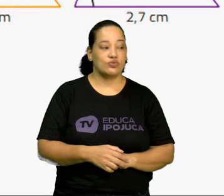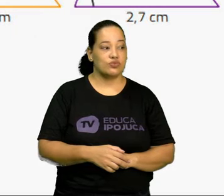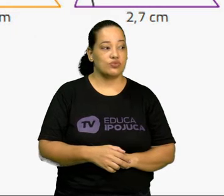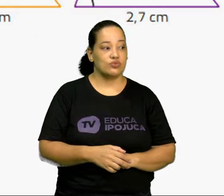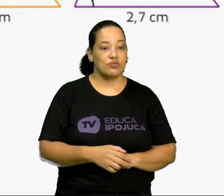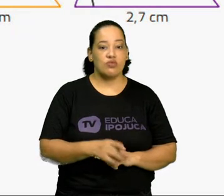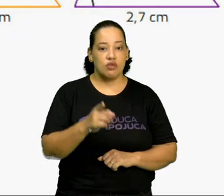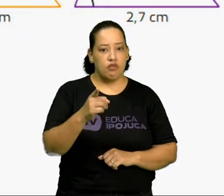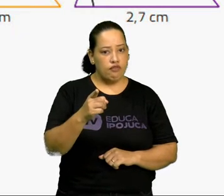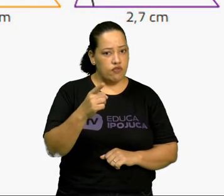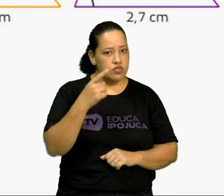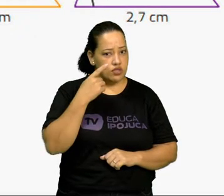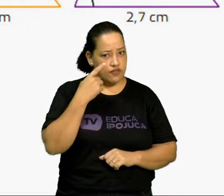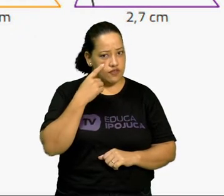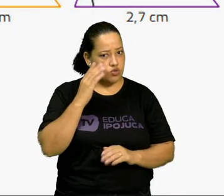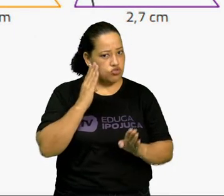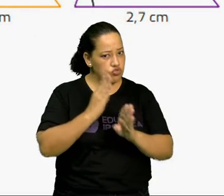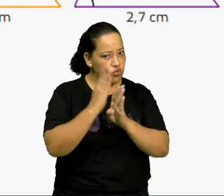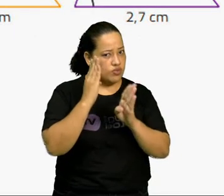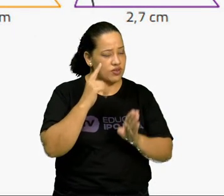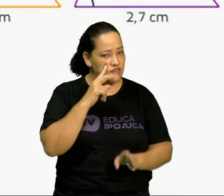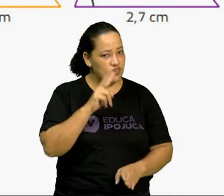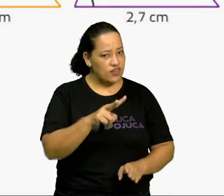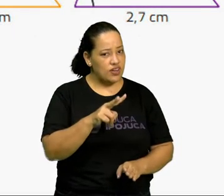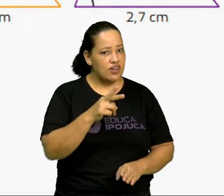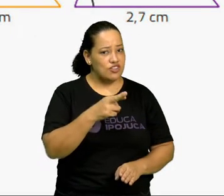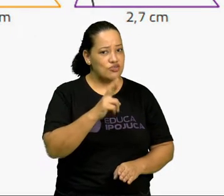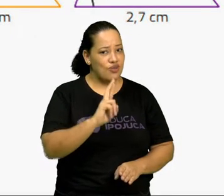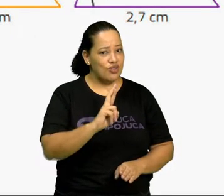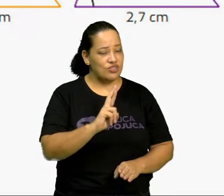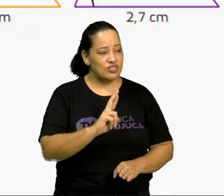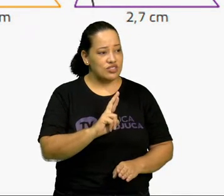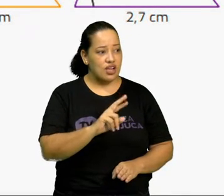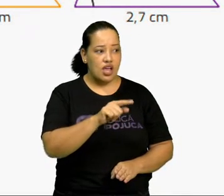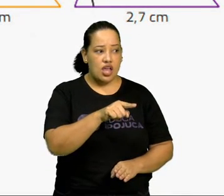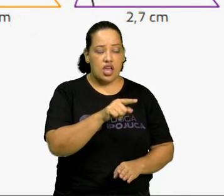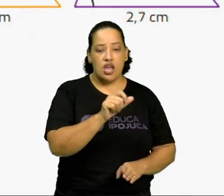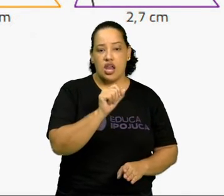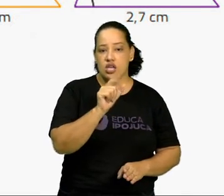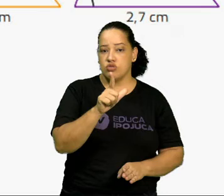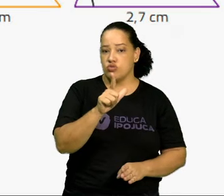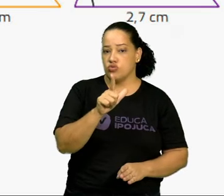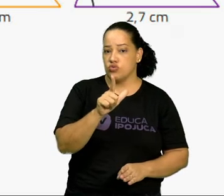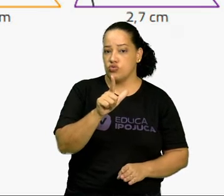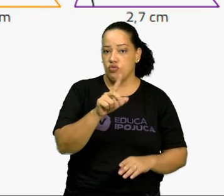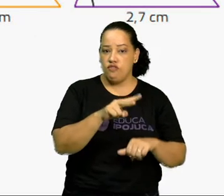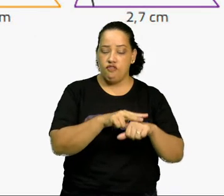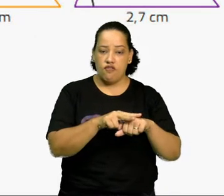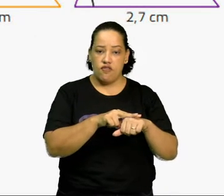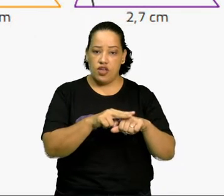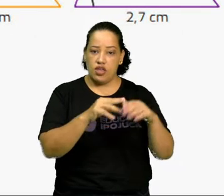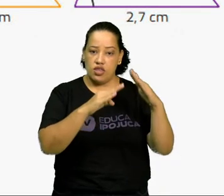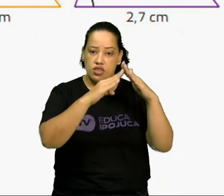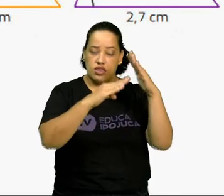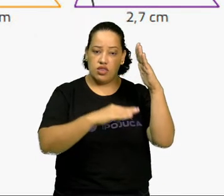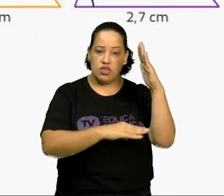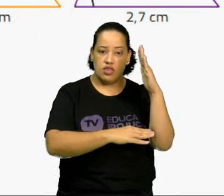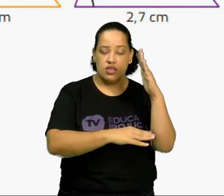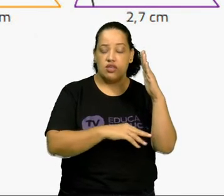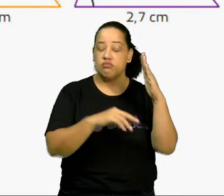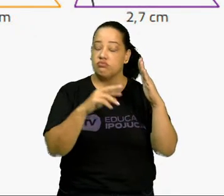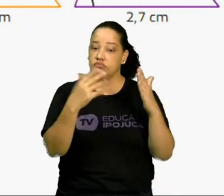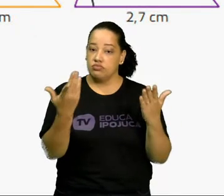já descobri o caso desse, o triângulo azul e o triângulo verde. Tem ali